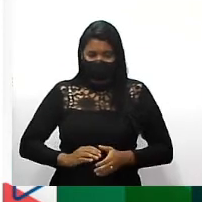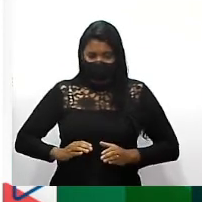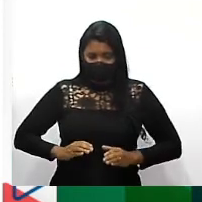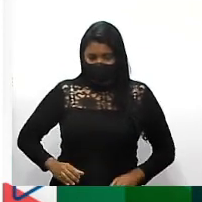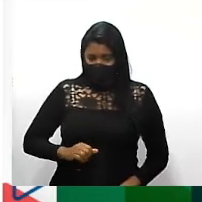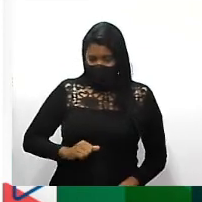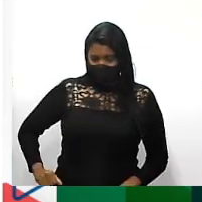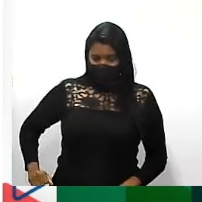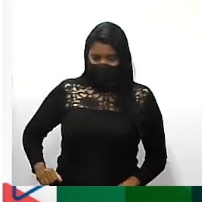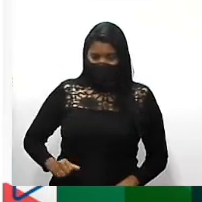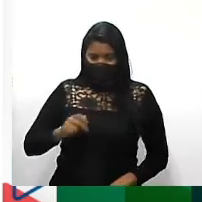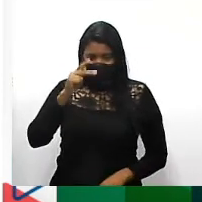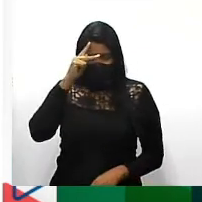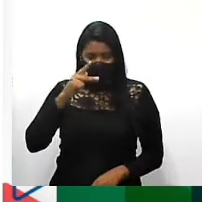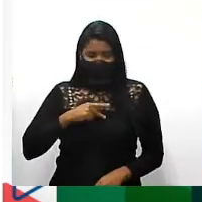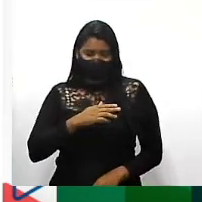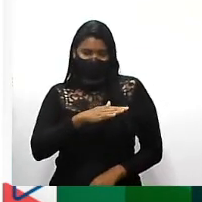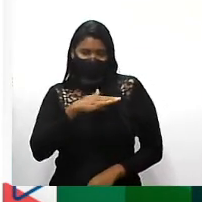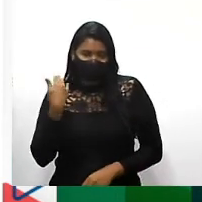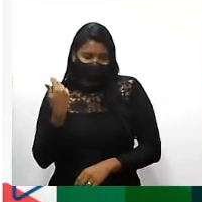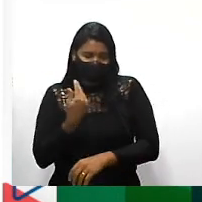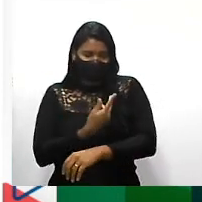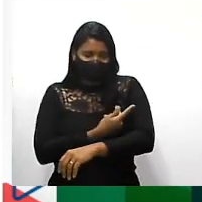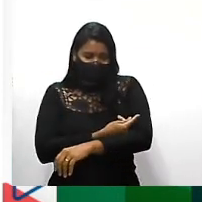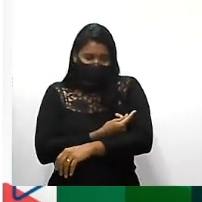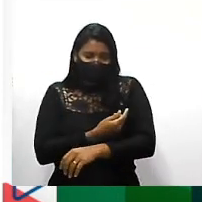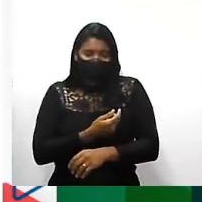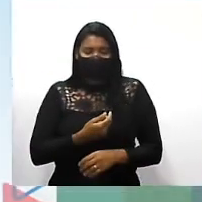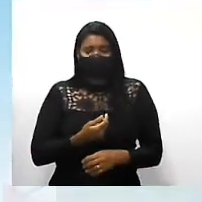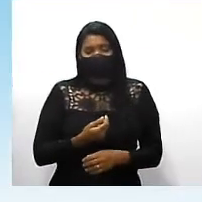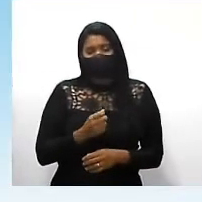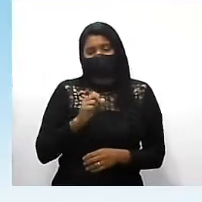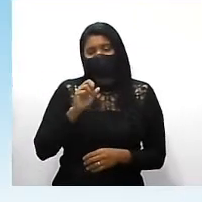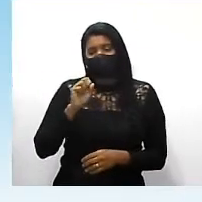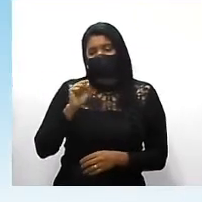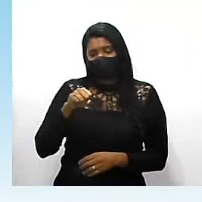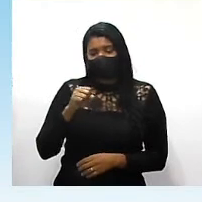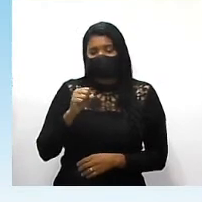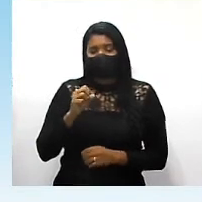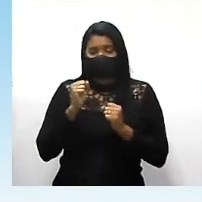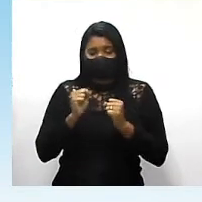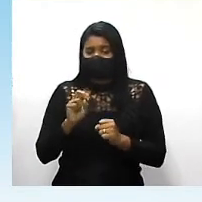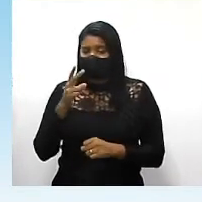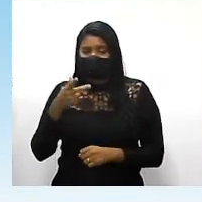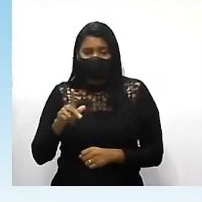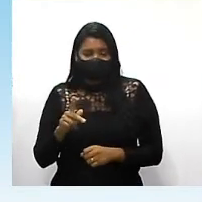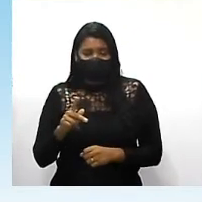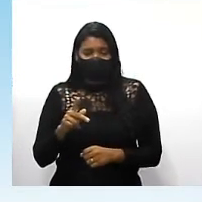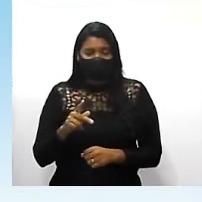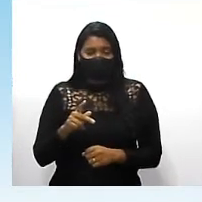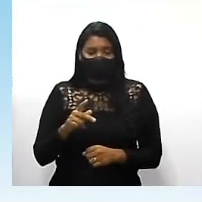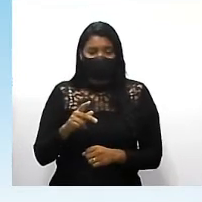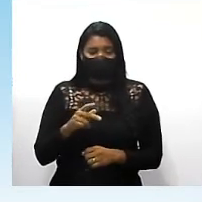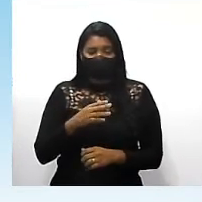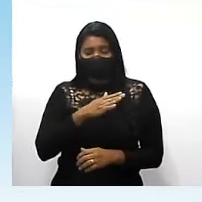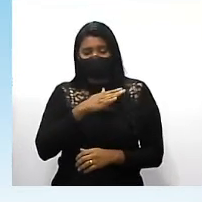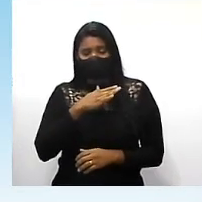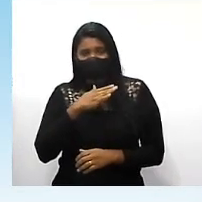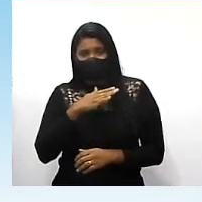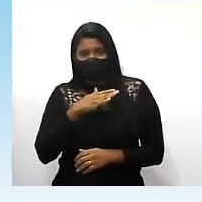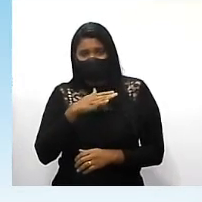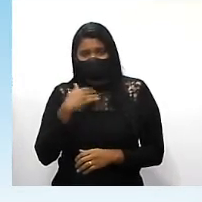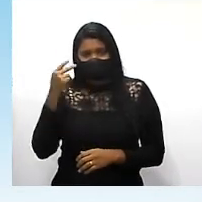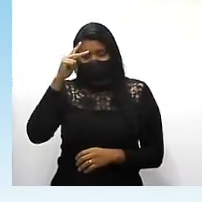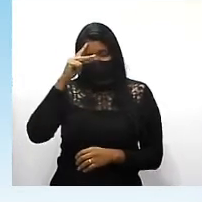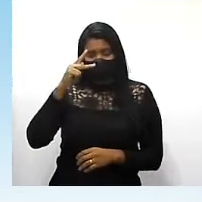da eutanásia, né? Se a pessoa, o aborto, se pode ou não tirar a questão da vida, né? E